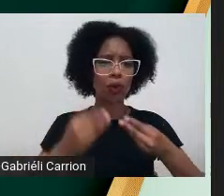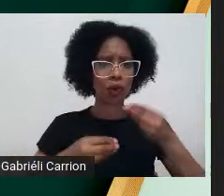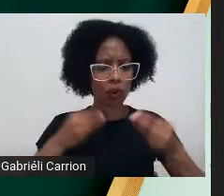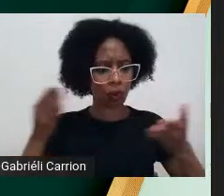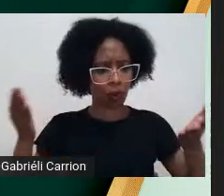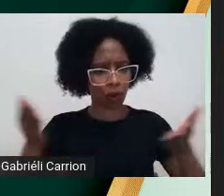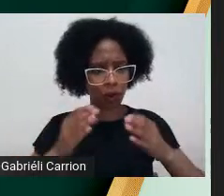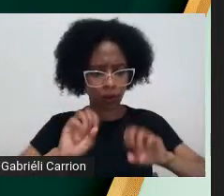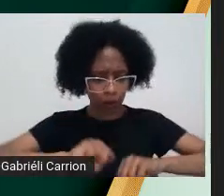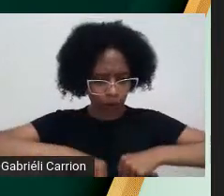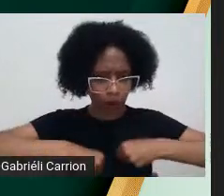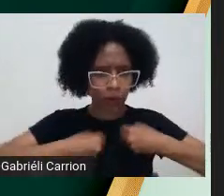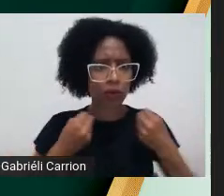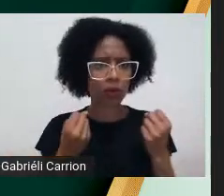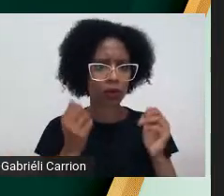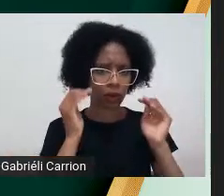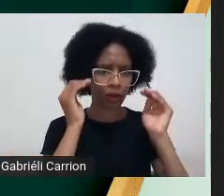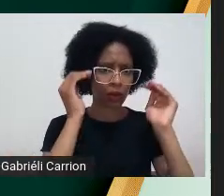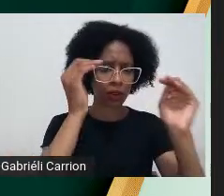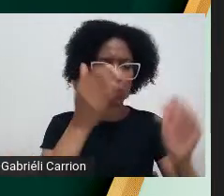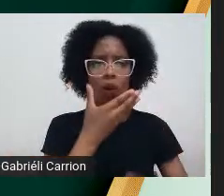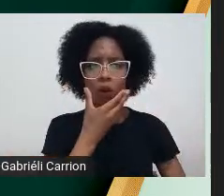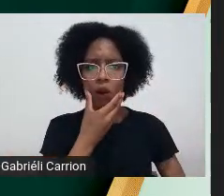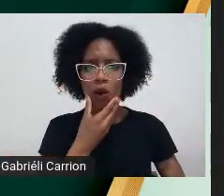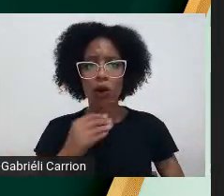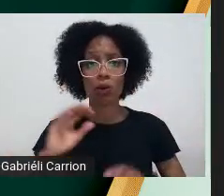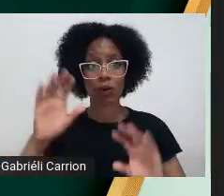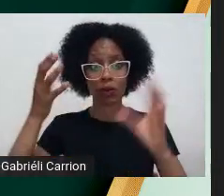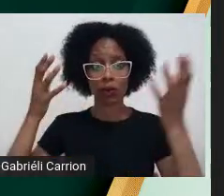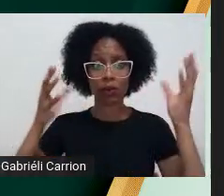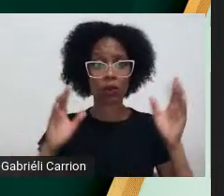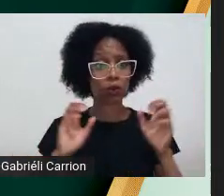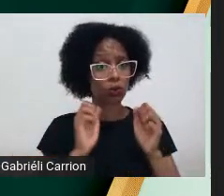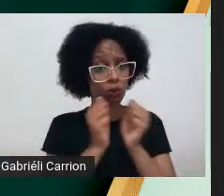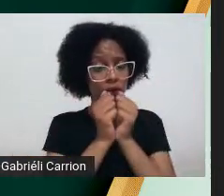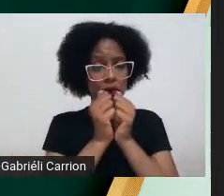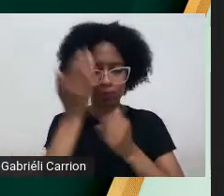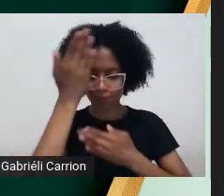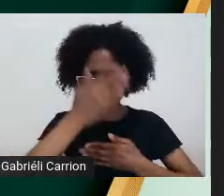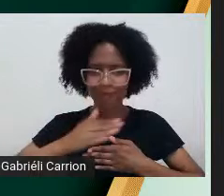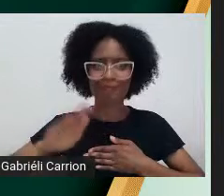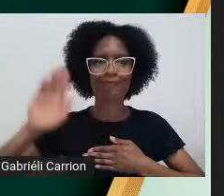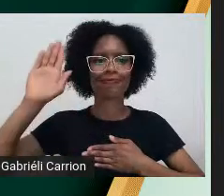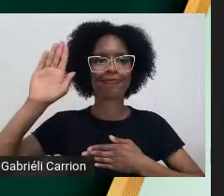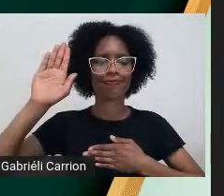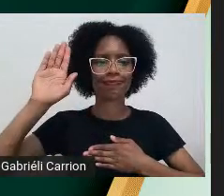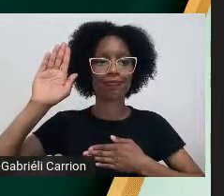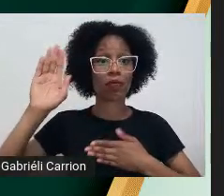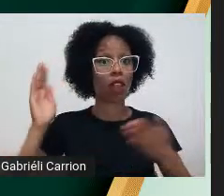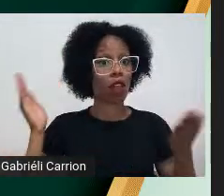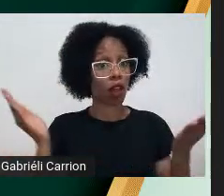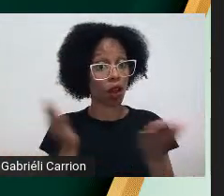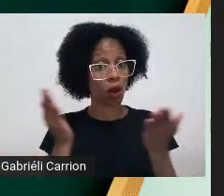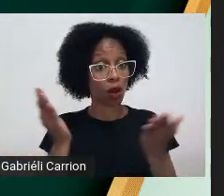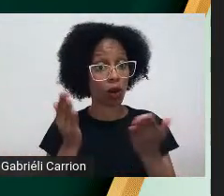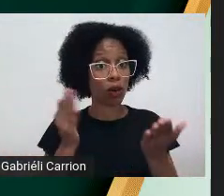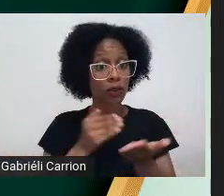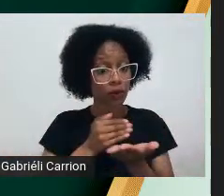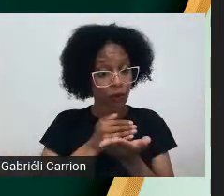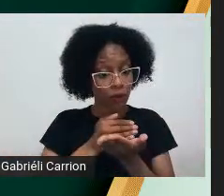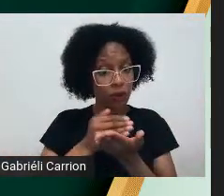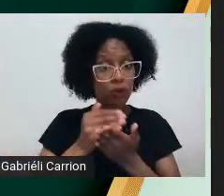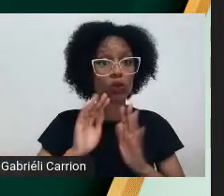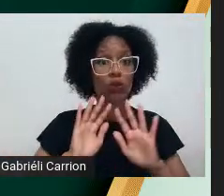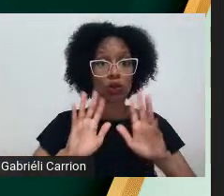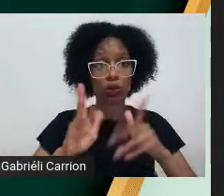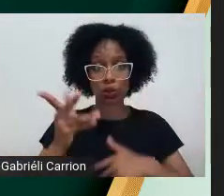perfeita harmonia entre os homens e a natureza. Assim o prometo. Teremos agora a confirmação do